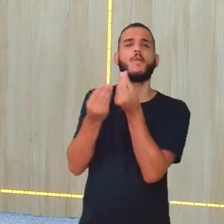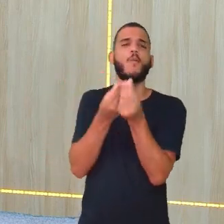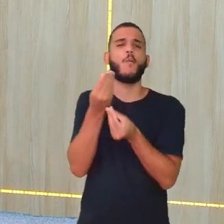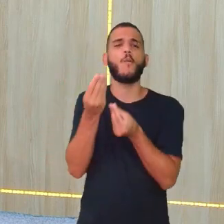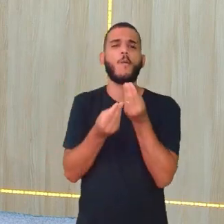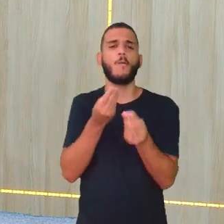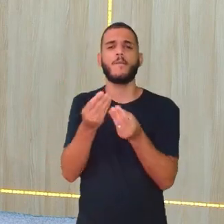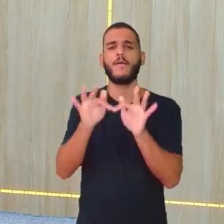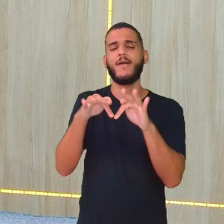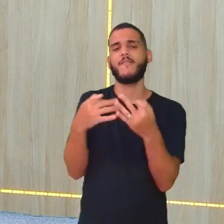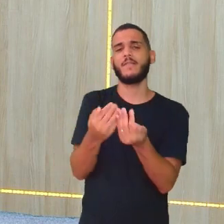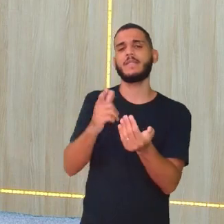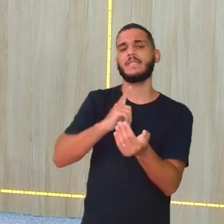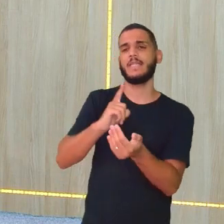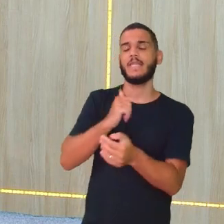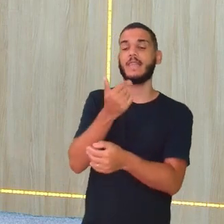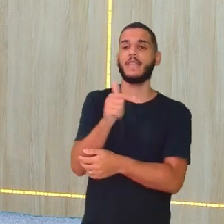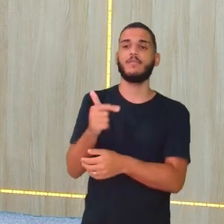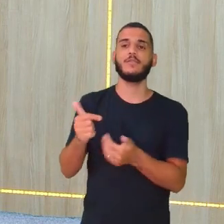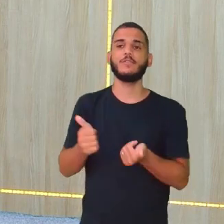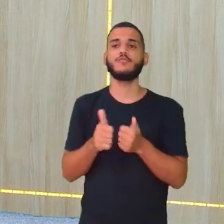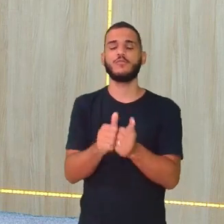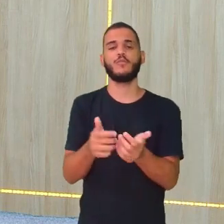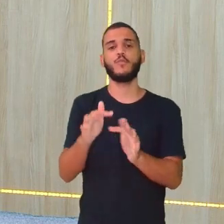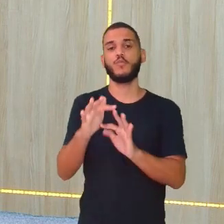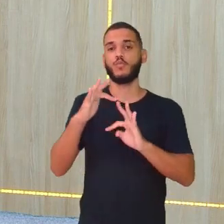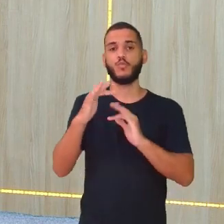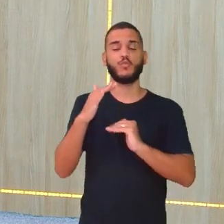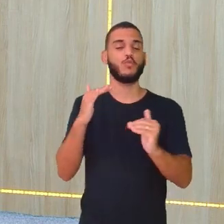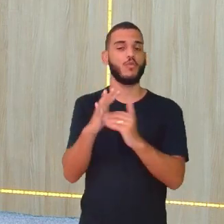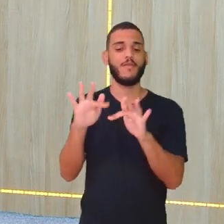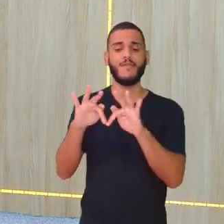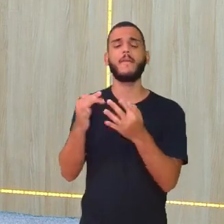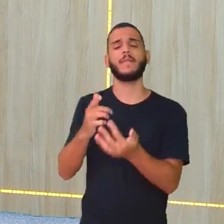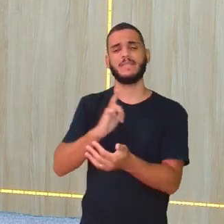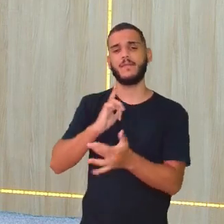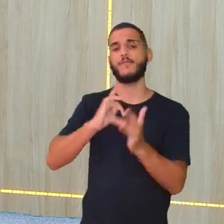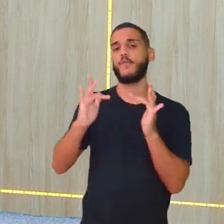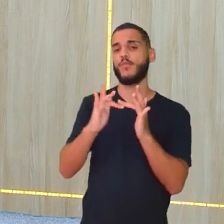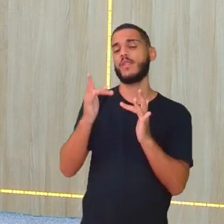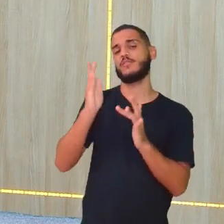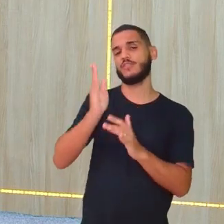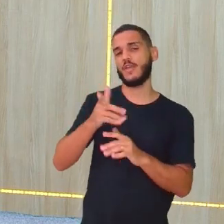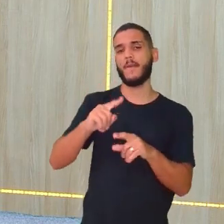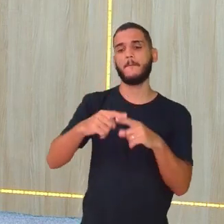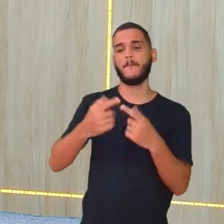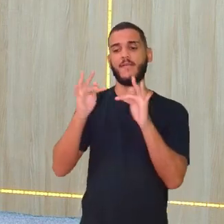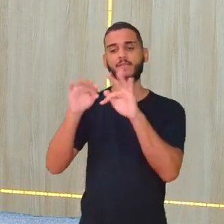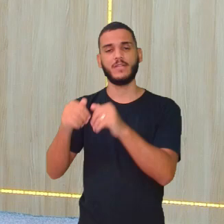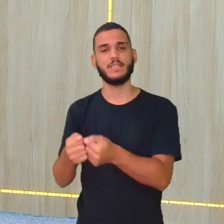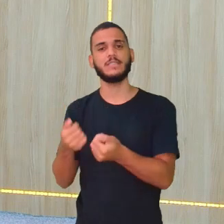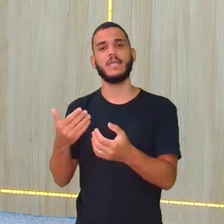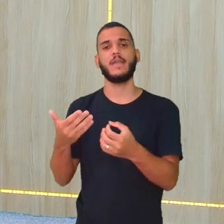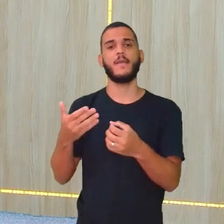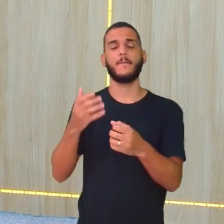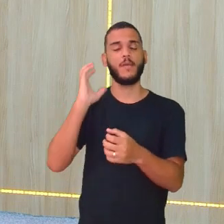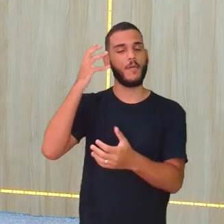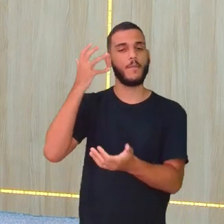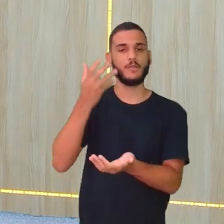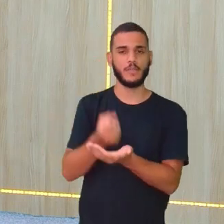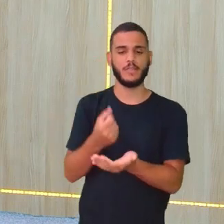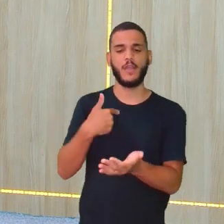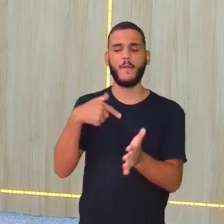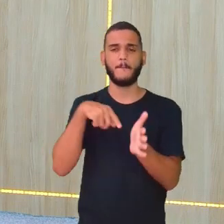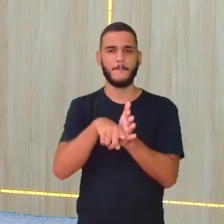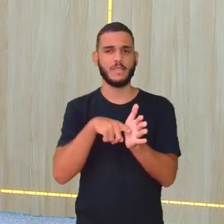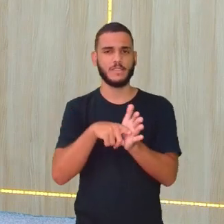com a família, porque ele não teve isso. Todos os parentes tiveram, mas ele não teve. E aí, depois que eu terminei o podcast, eu fui pesquisar uma